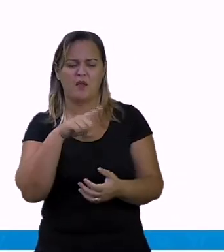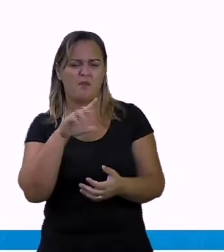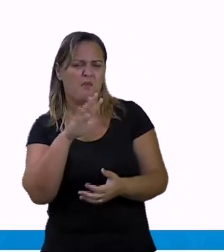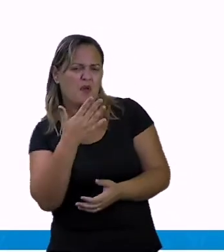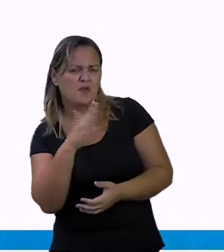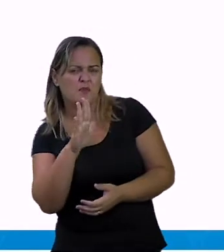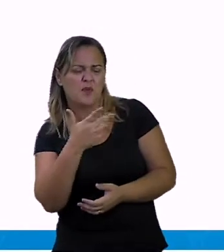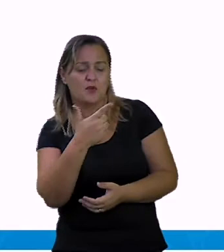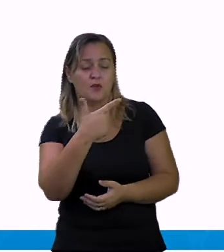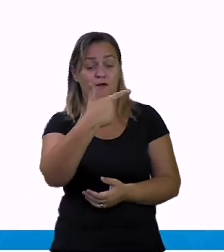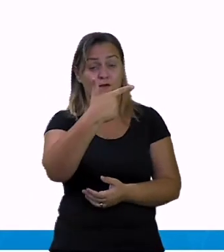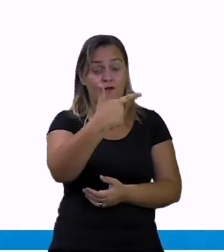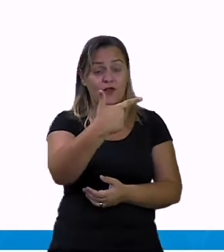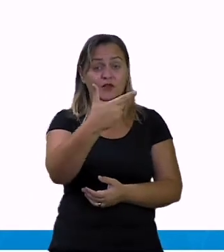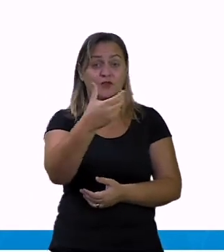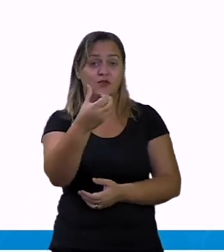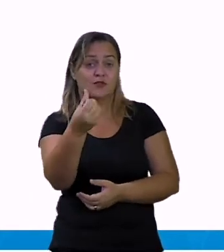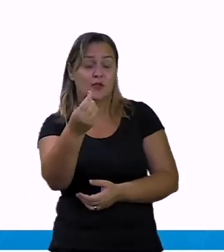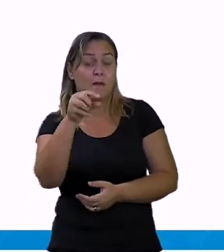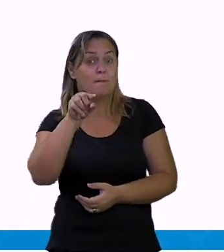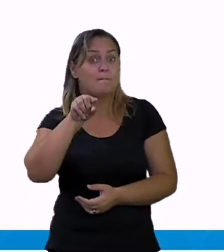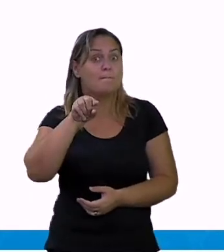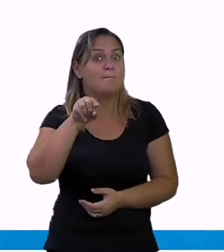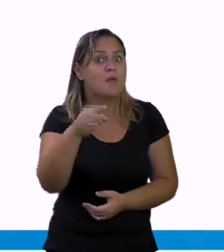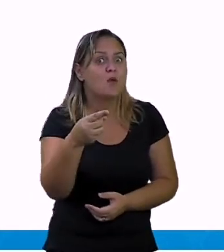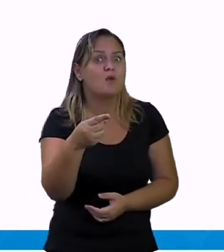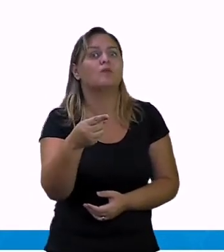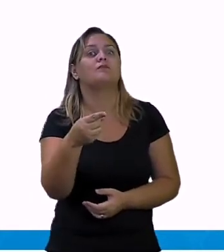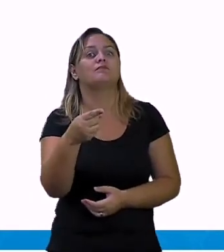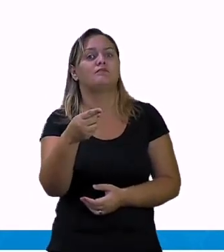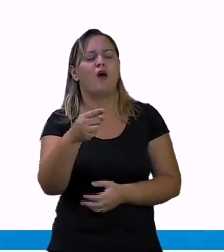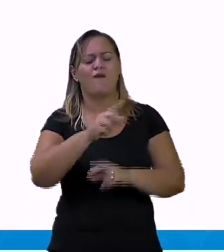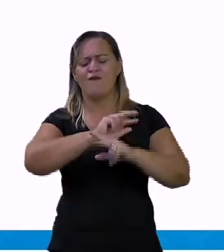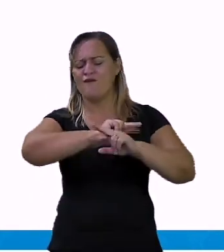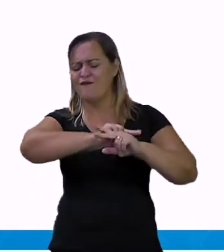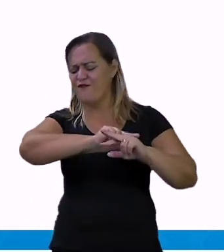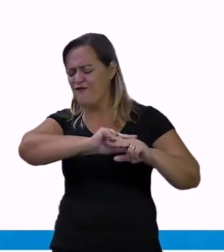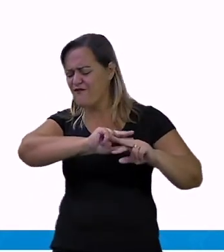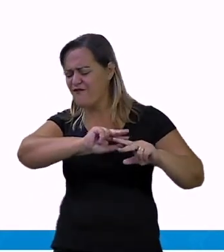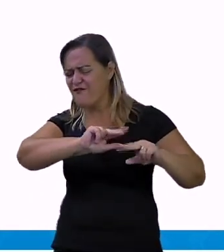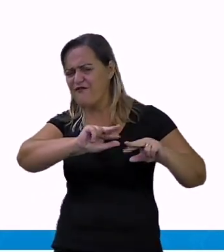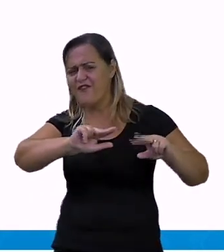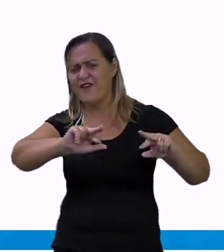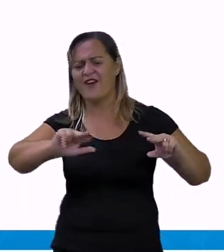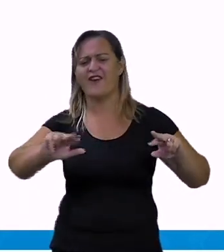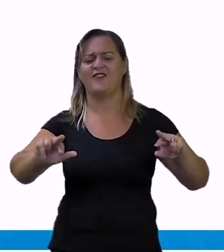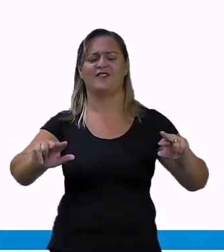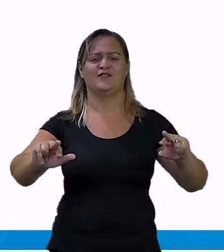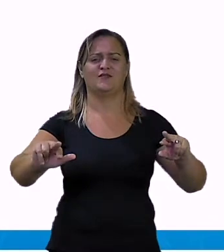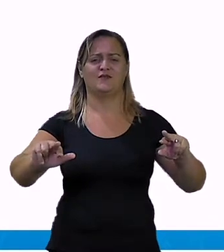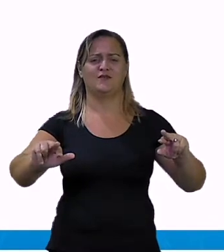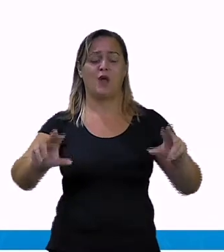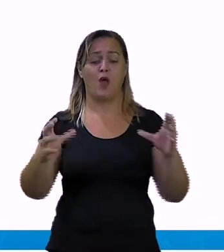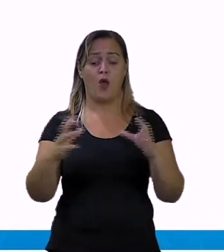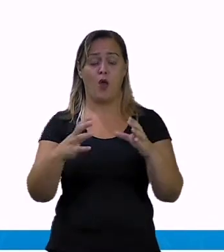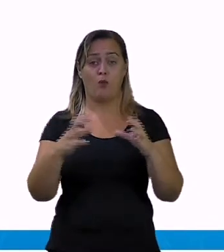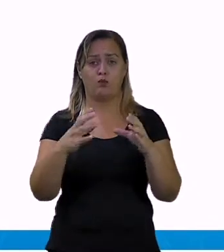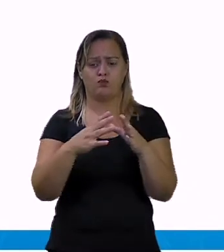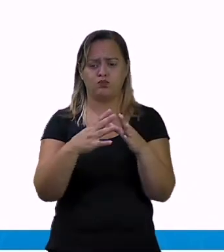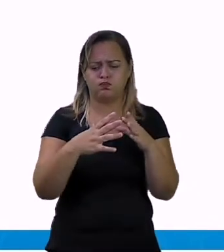espécies. Esse grupo é o maior, o que tem maior número de representantes,